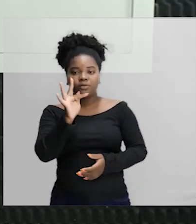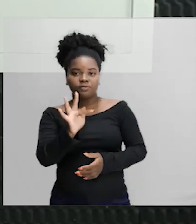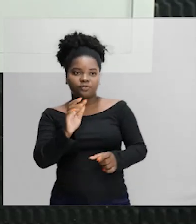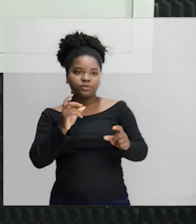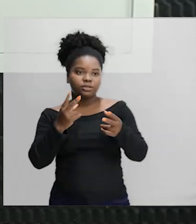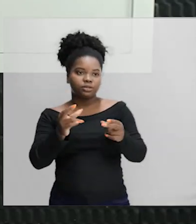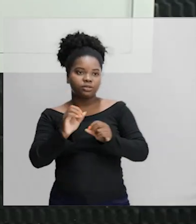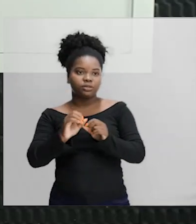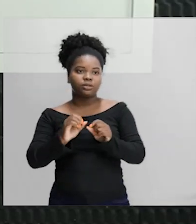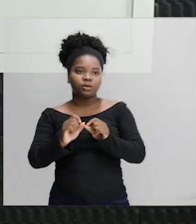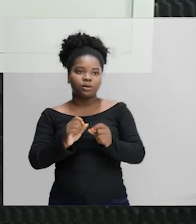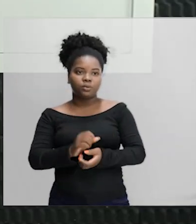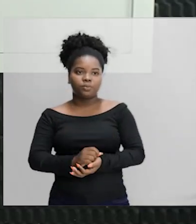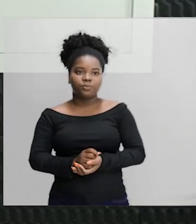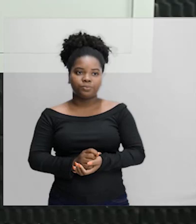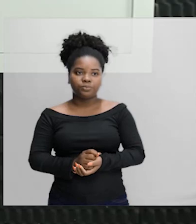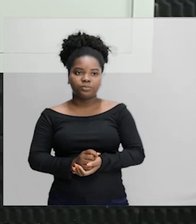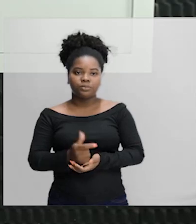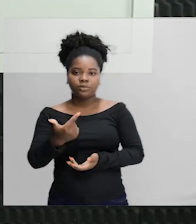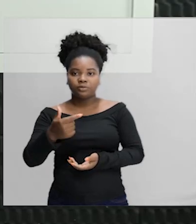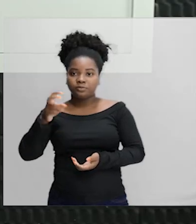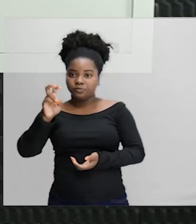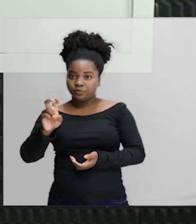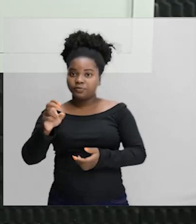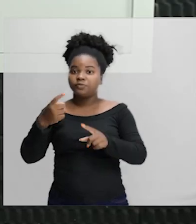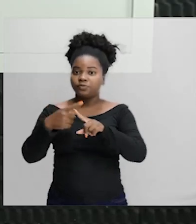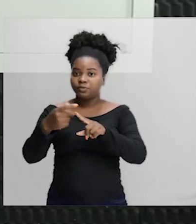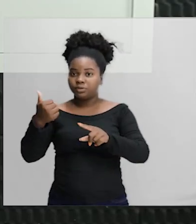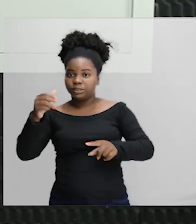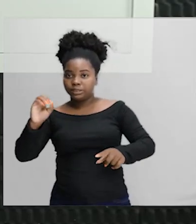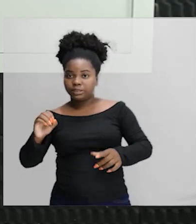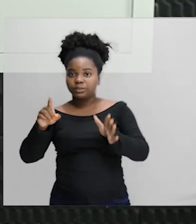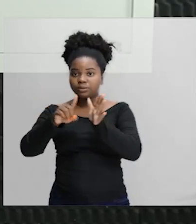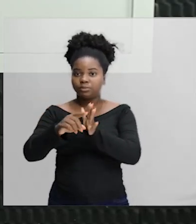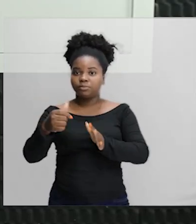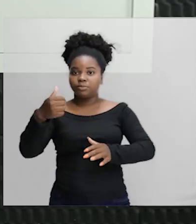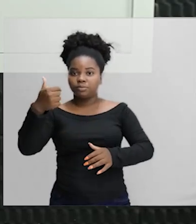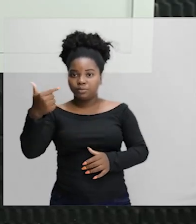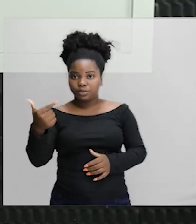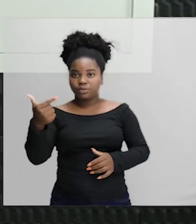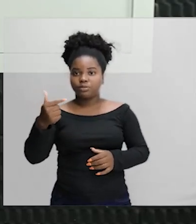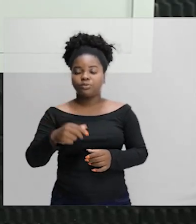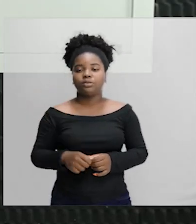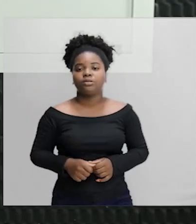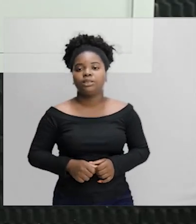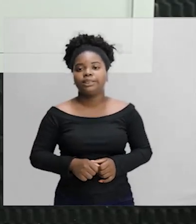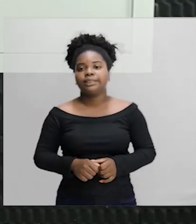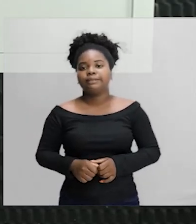Força 0,25, é 25 vezes 10 a menos 2.